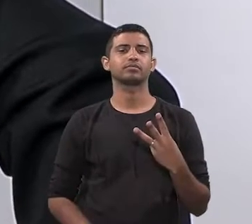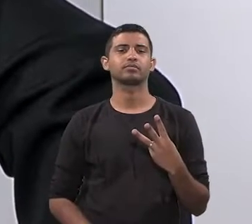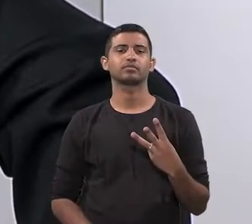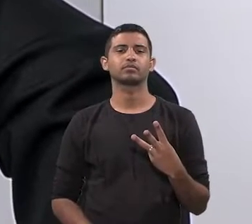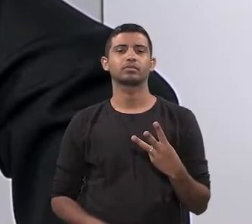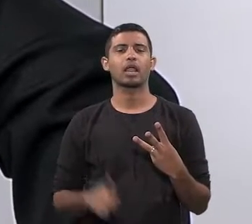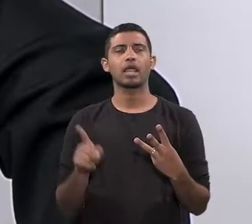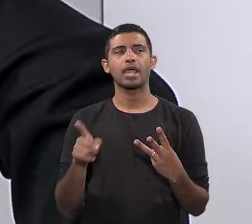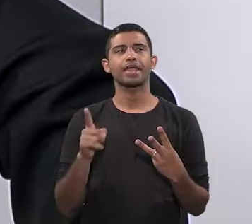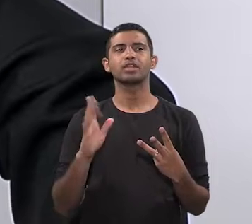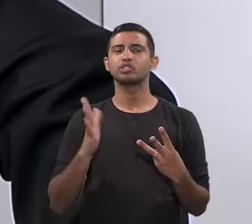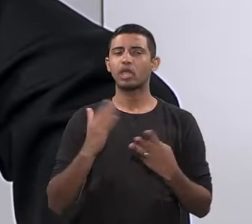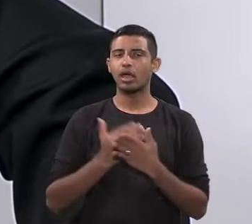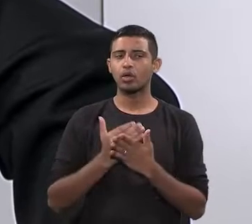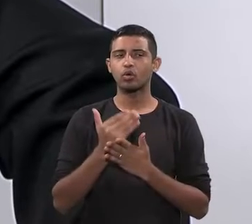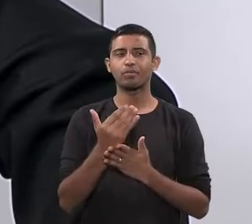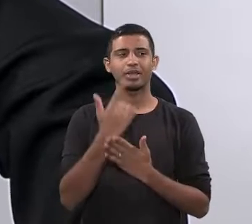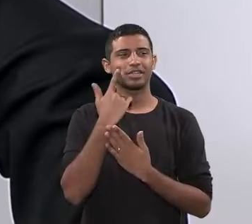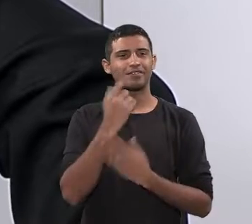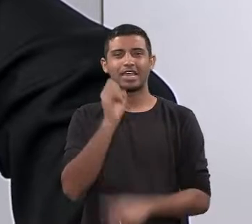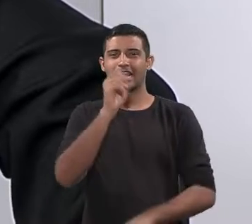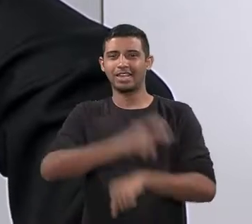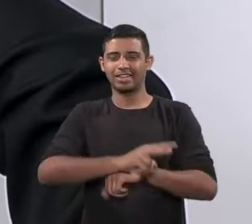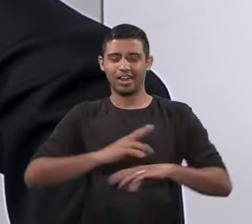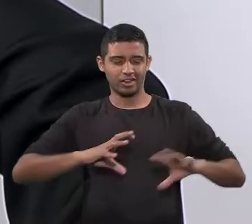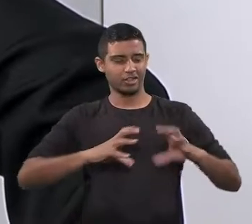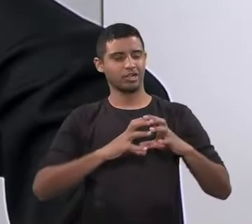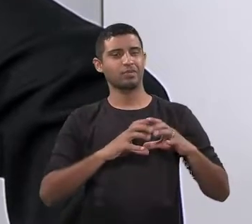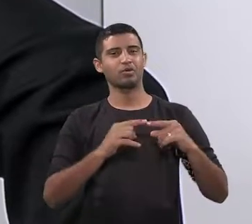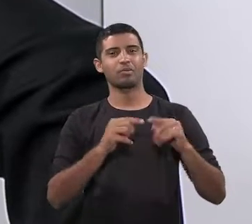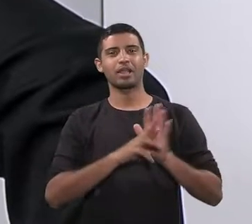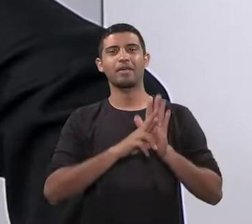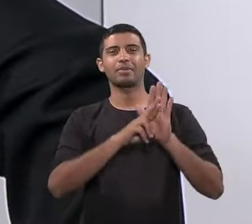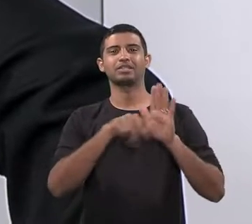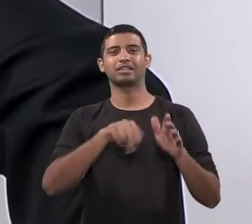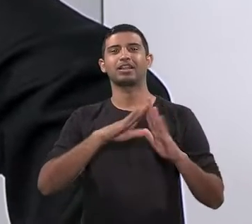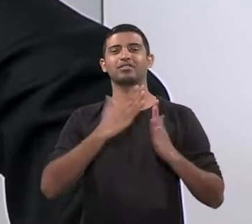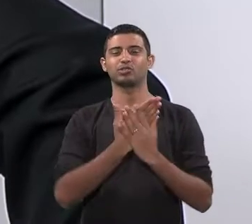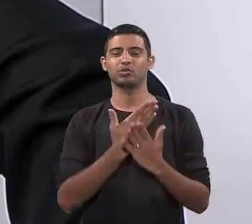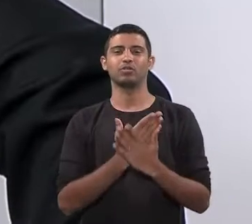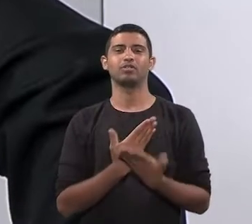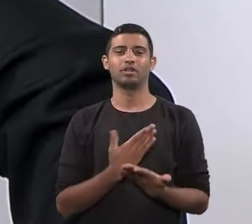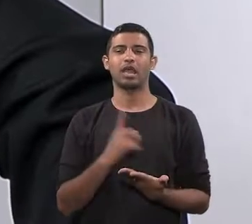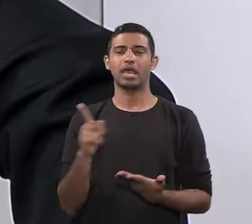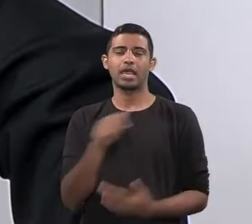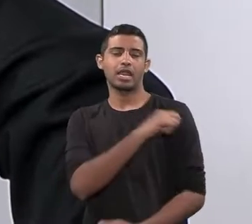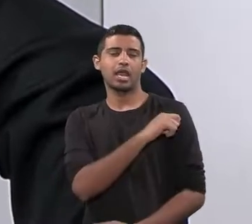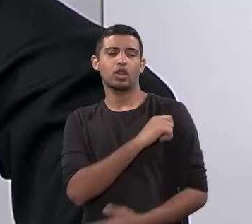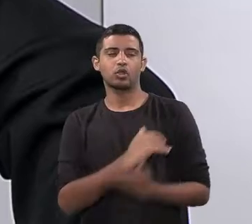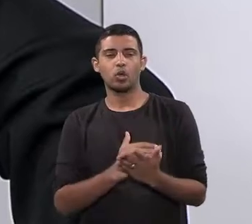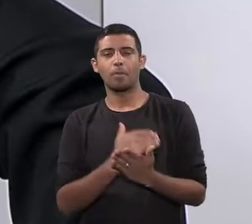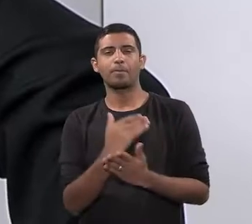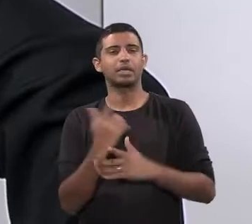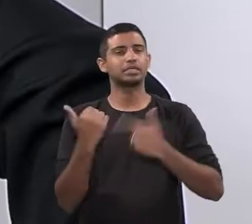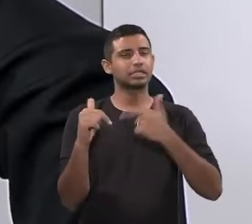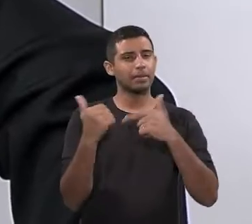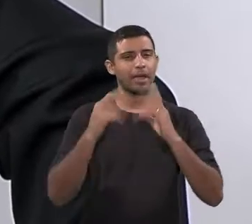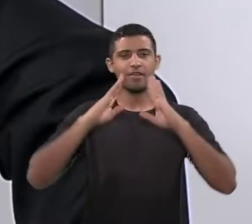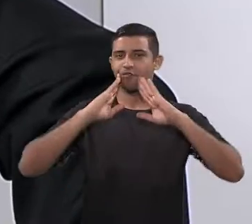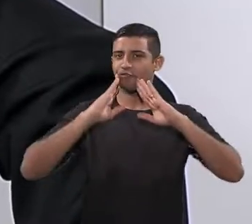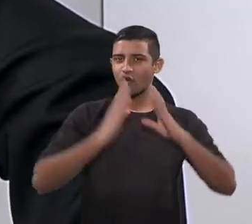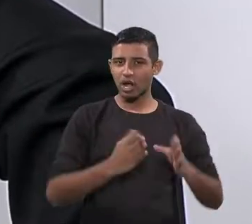esse aluno atleta, ele já começa a participar das equipes representativas da escola, aonde ele começa a ter um trabalho